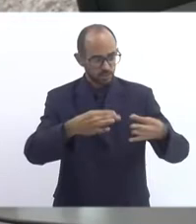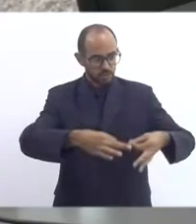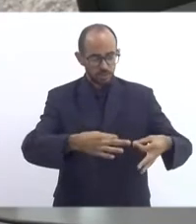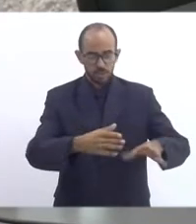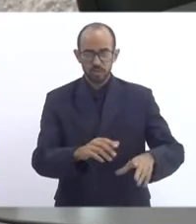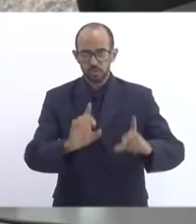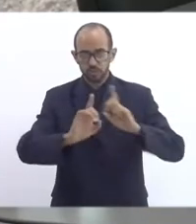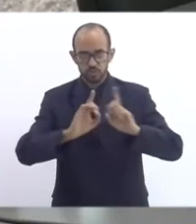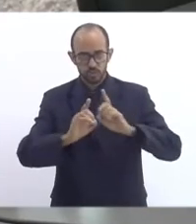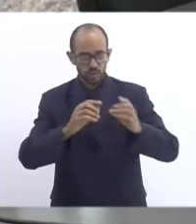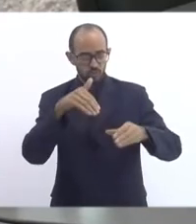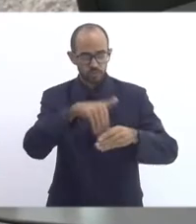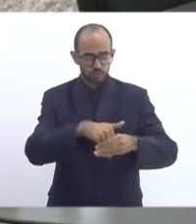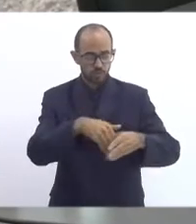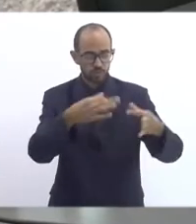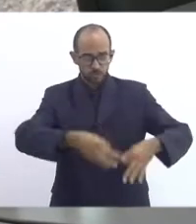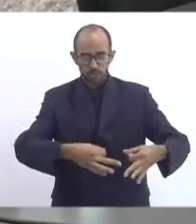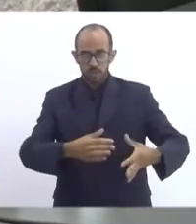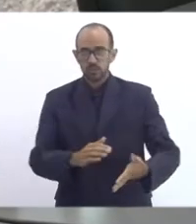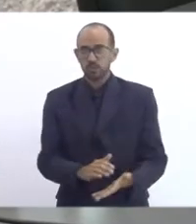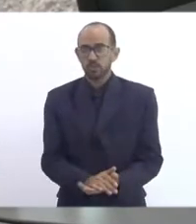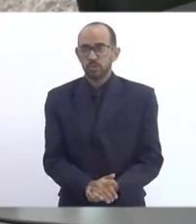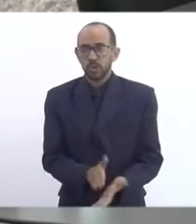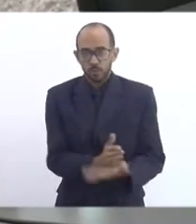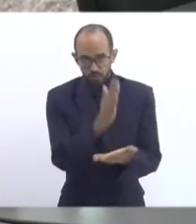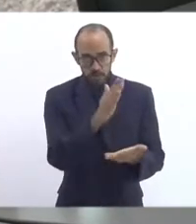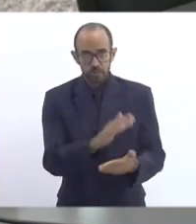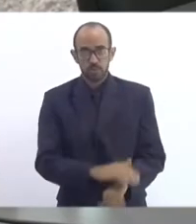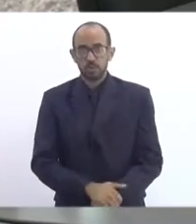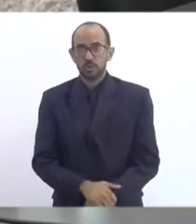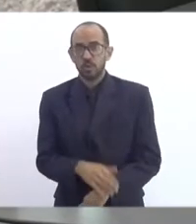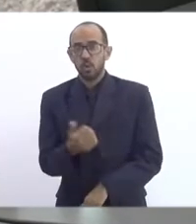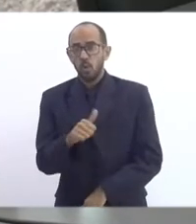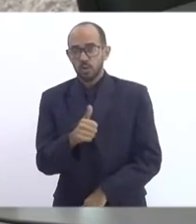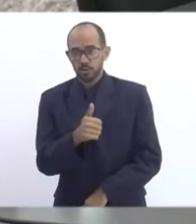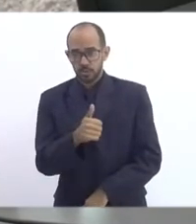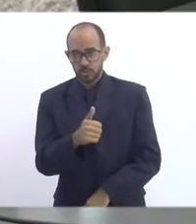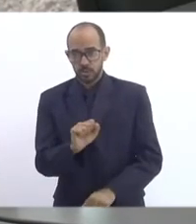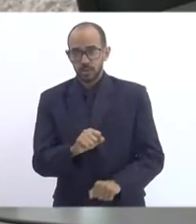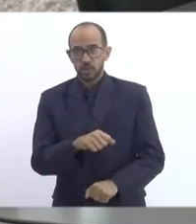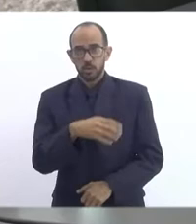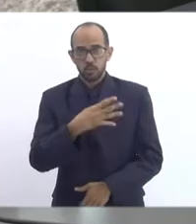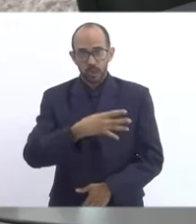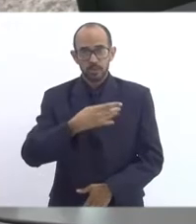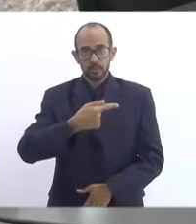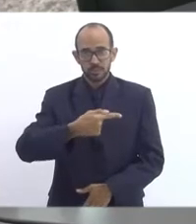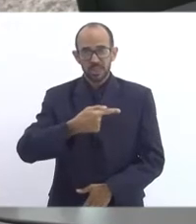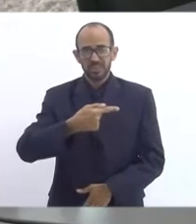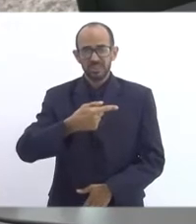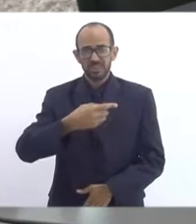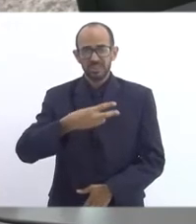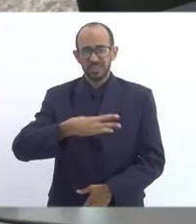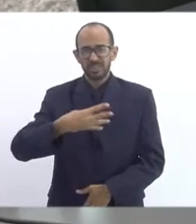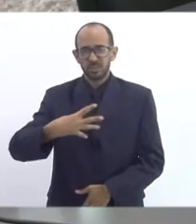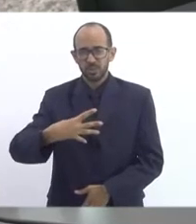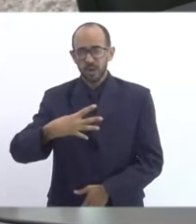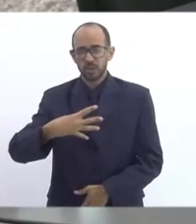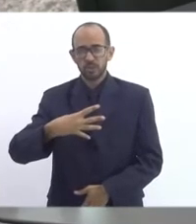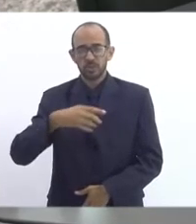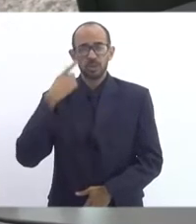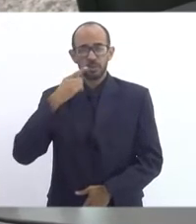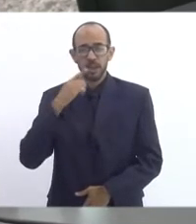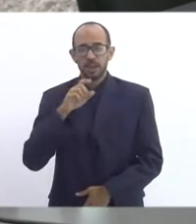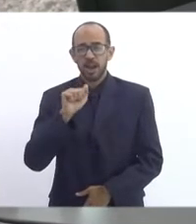Em discussão e em votação, aprovado. 11. Projeto de lei 4734 de 21, autoria do deputado Alana